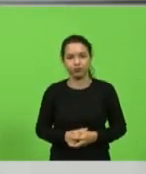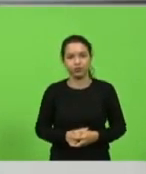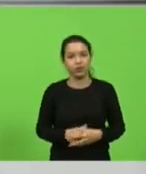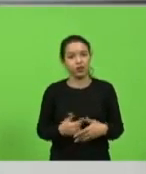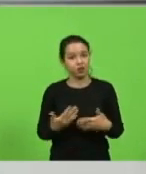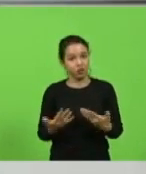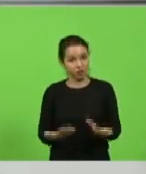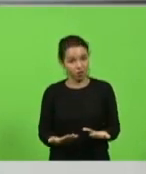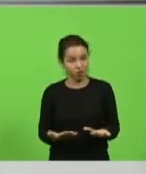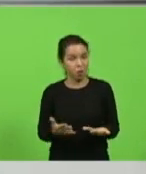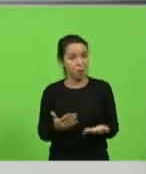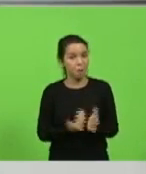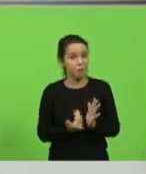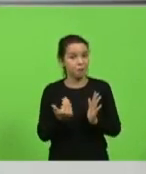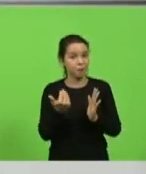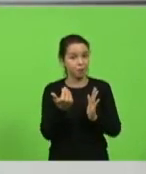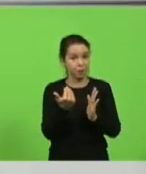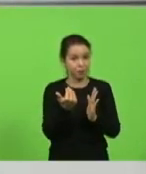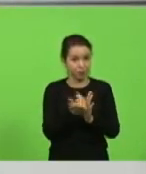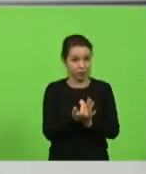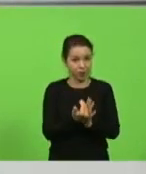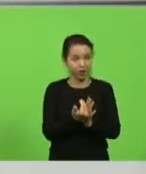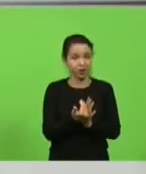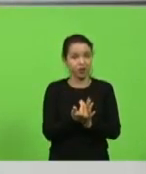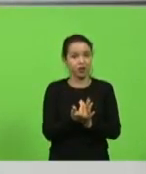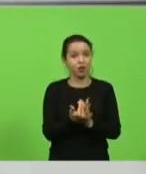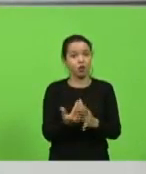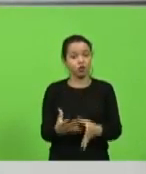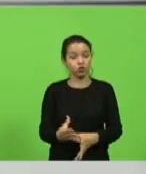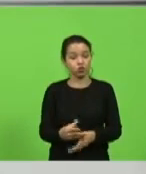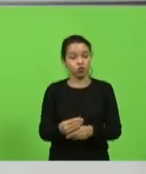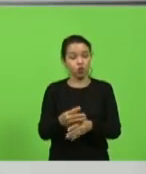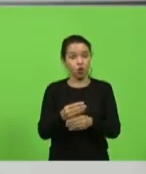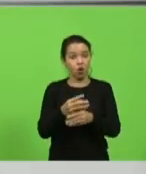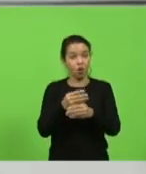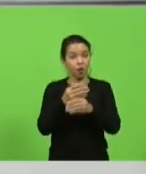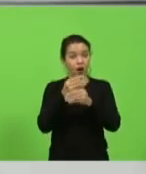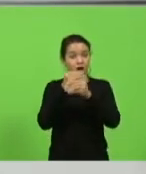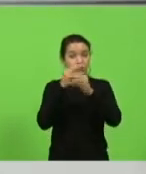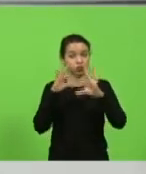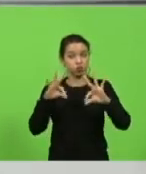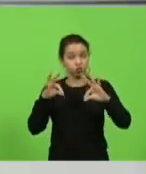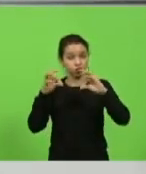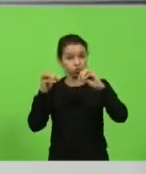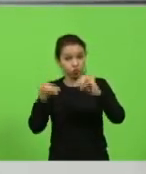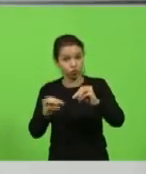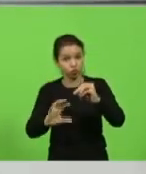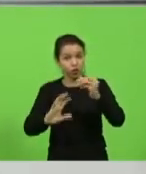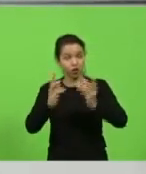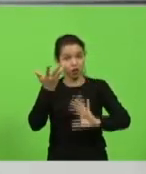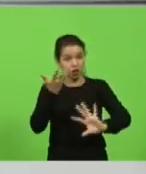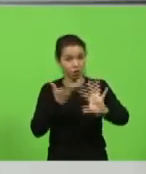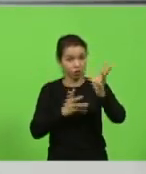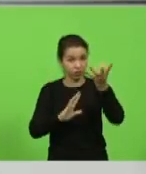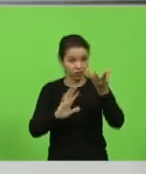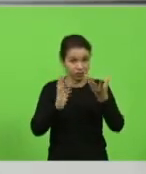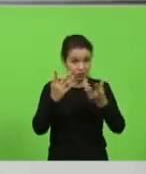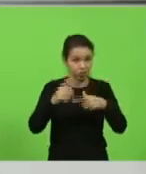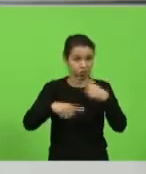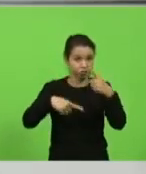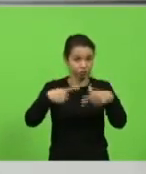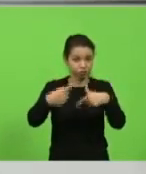tais elementos, quando assomados a toda a repercussão negativa que a compra rendeu ao cenário